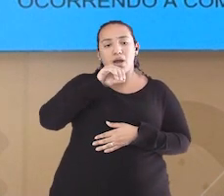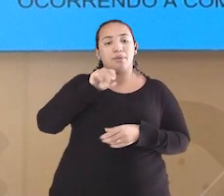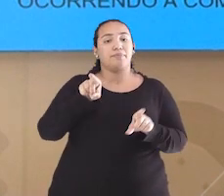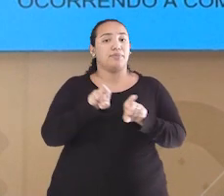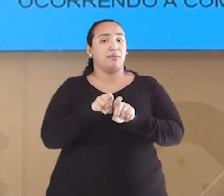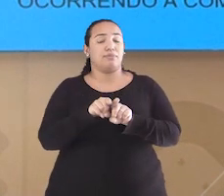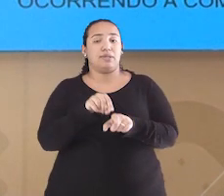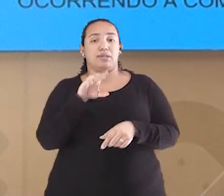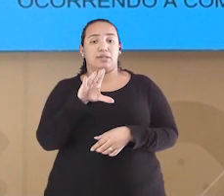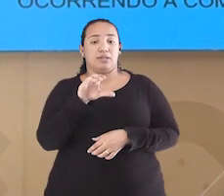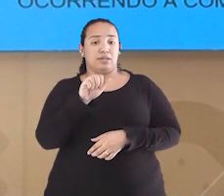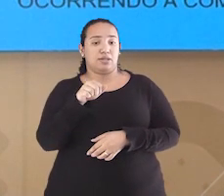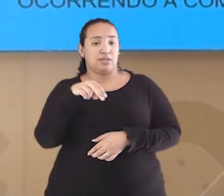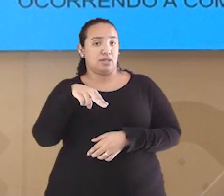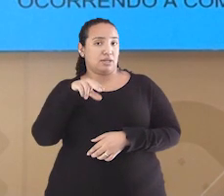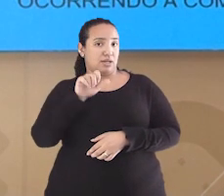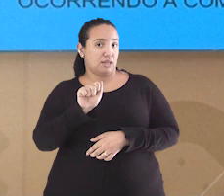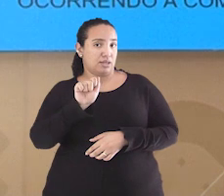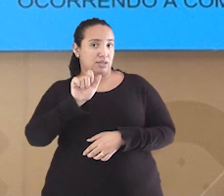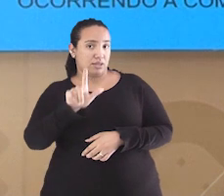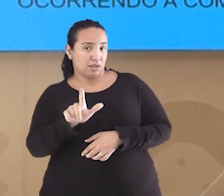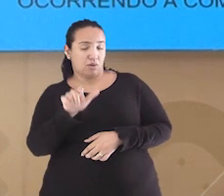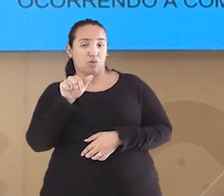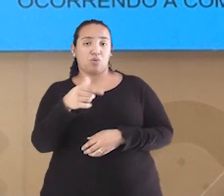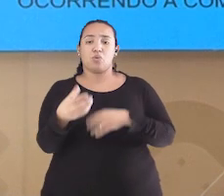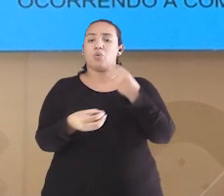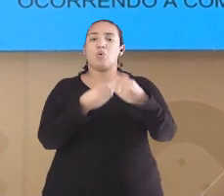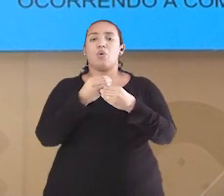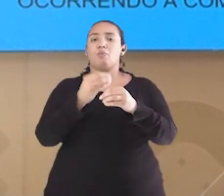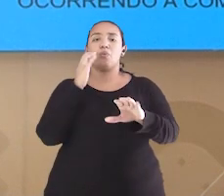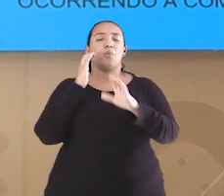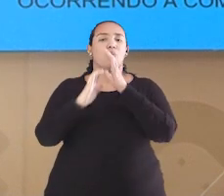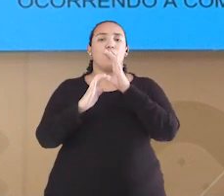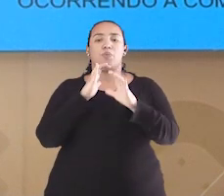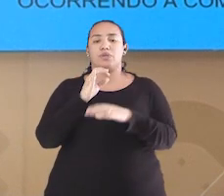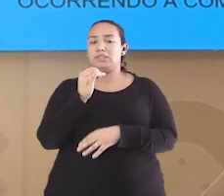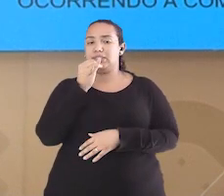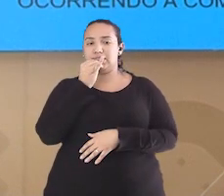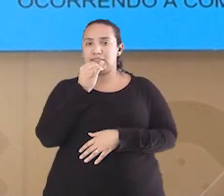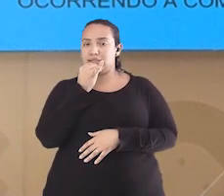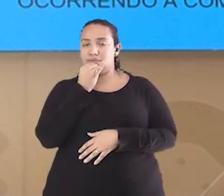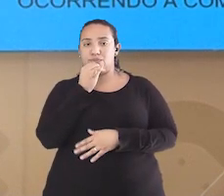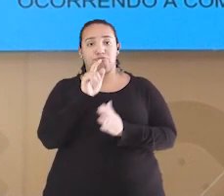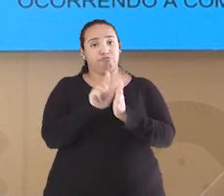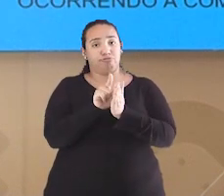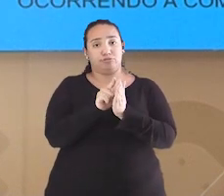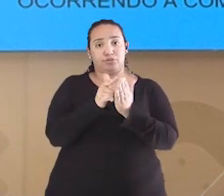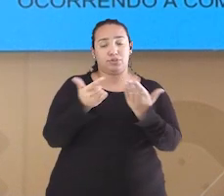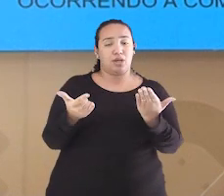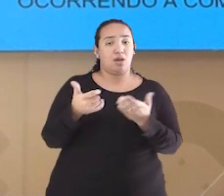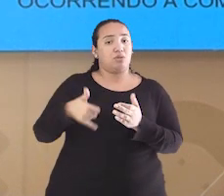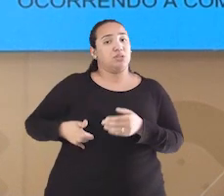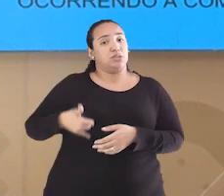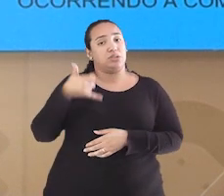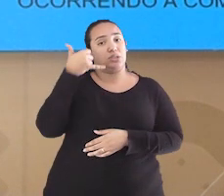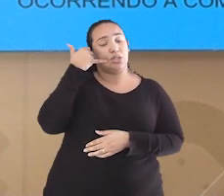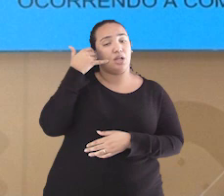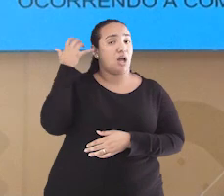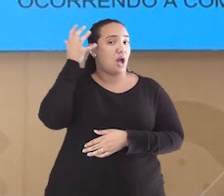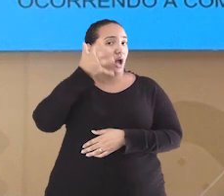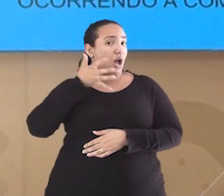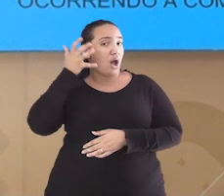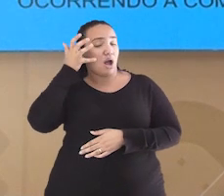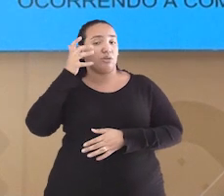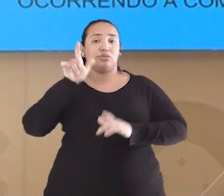o canal, a fonte de transmissão onde está ocorrendo a comunicação, como é o caso de um jornal, pelo celular,